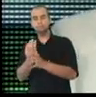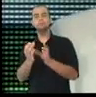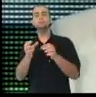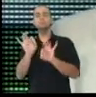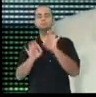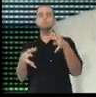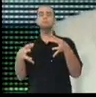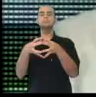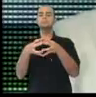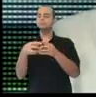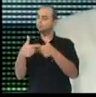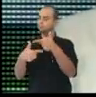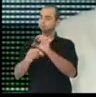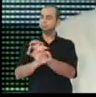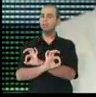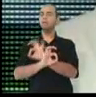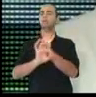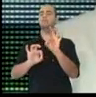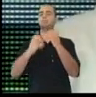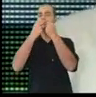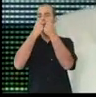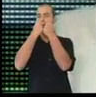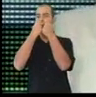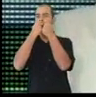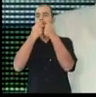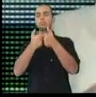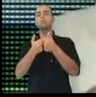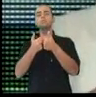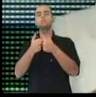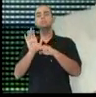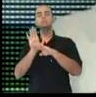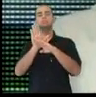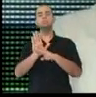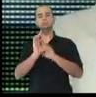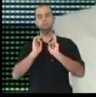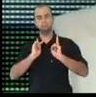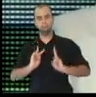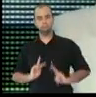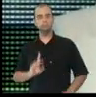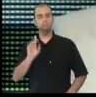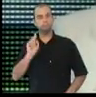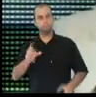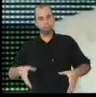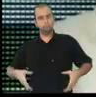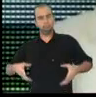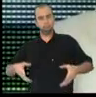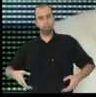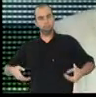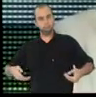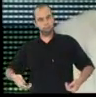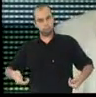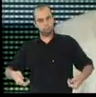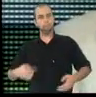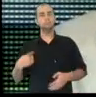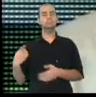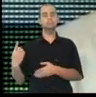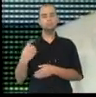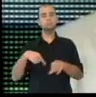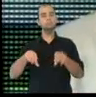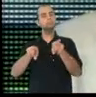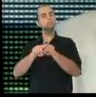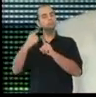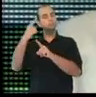excepcional no que se refere aos deficientes. Nós também, do ponto de vista do Ministério